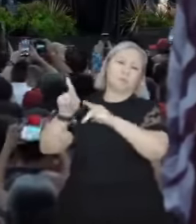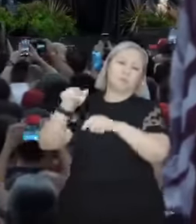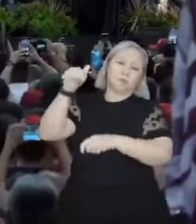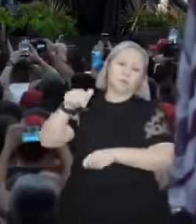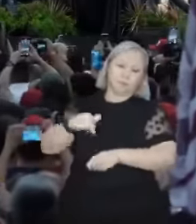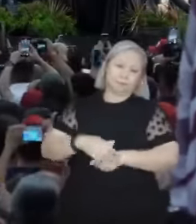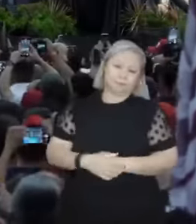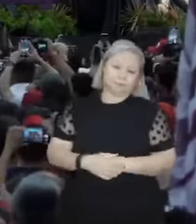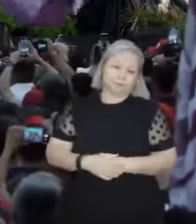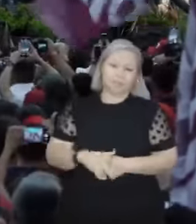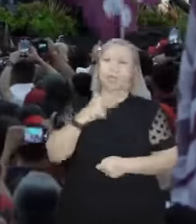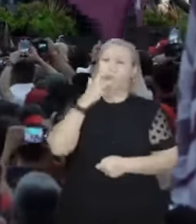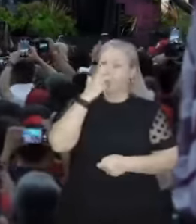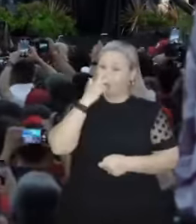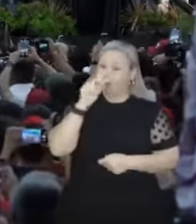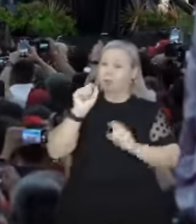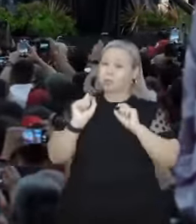acho que